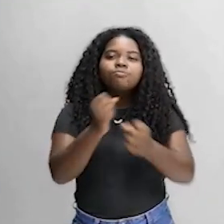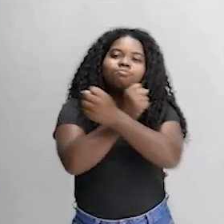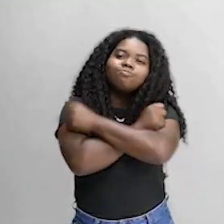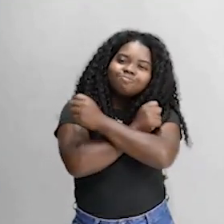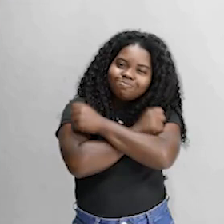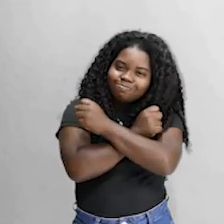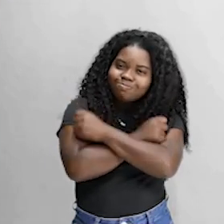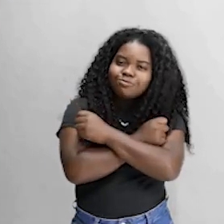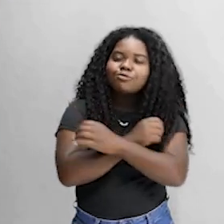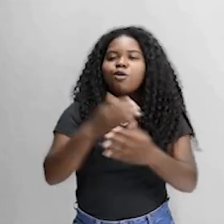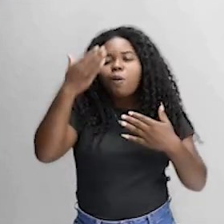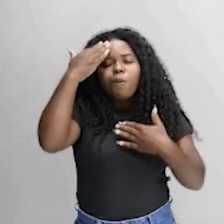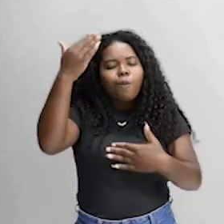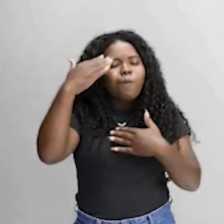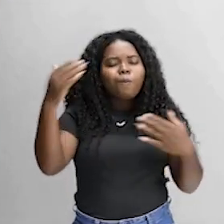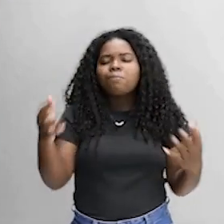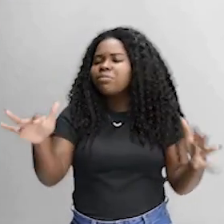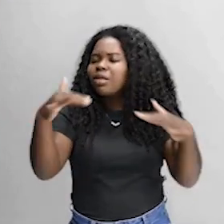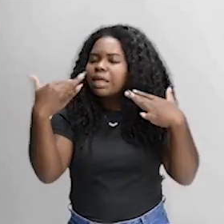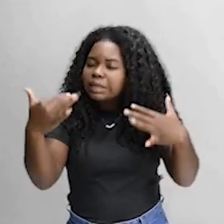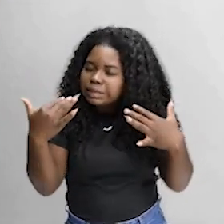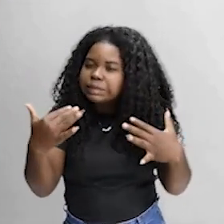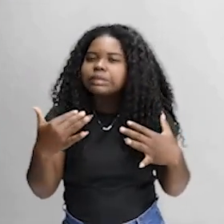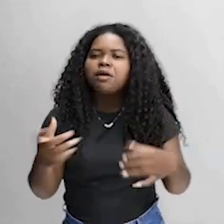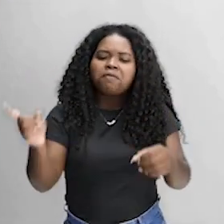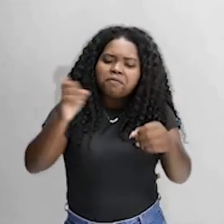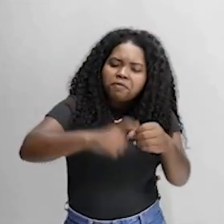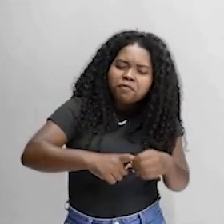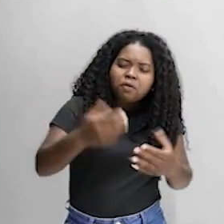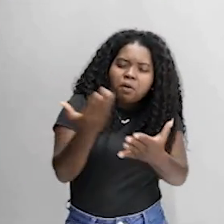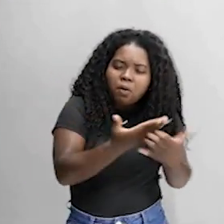obrigado pela atenção. Volte esta aula várias vezes,